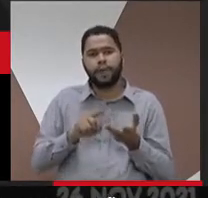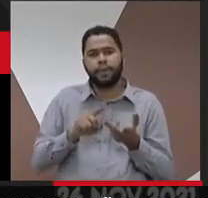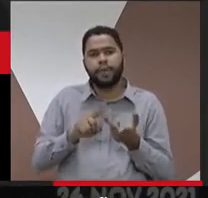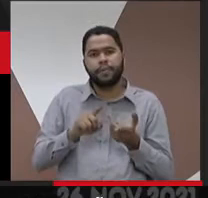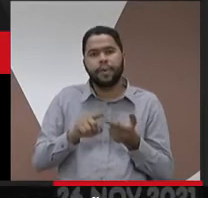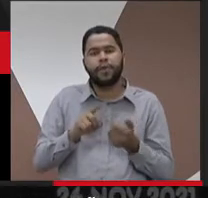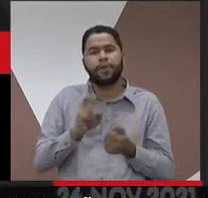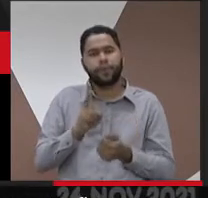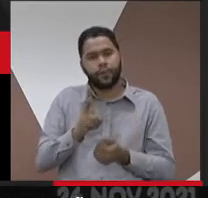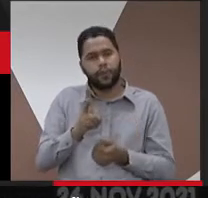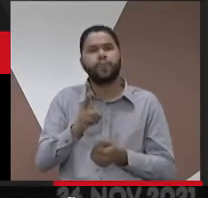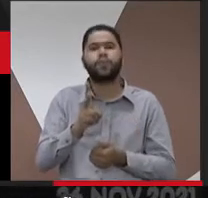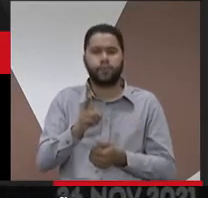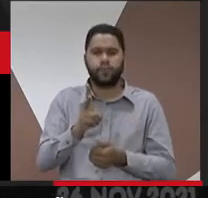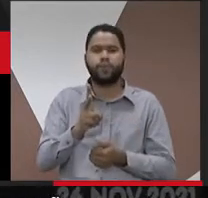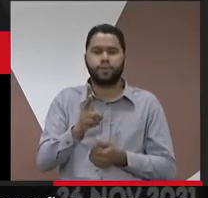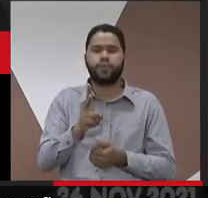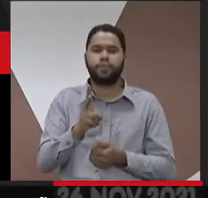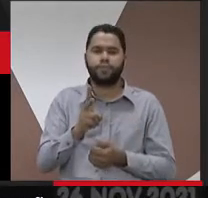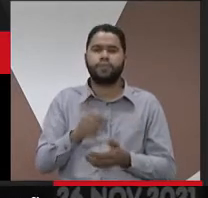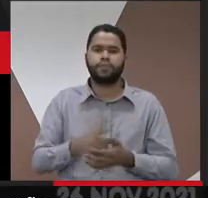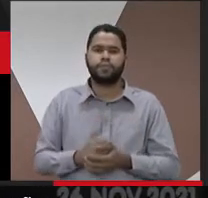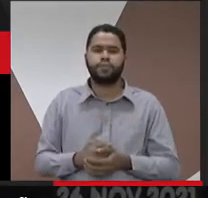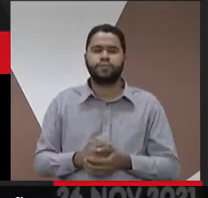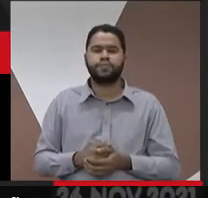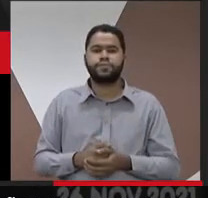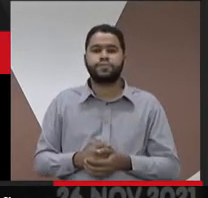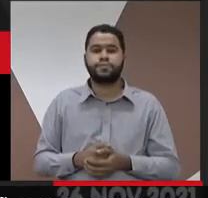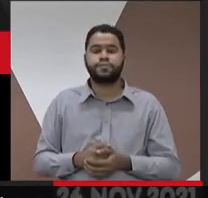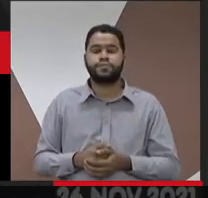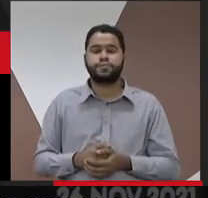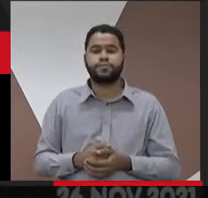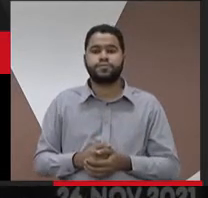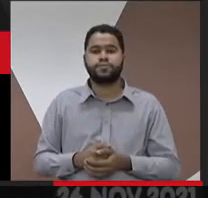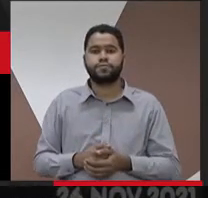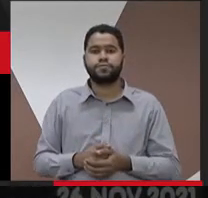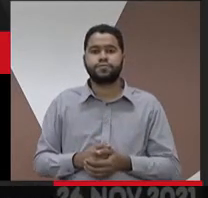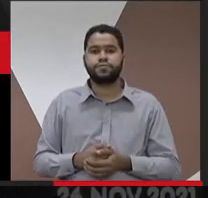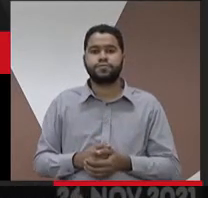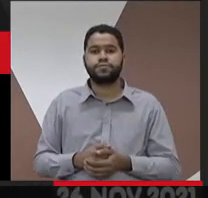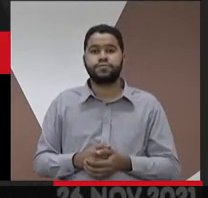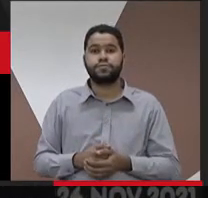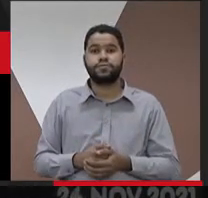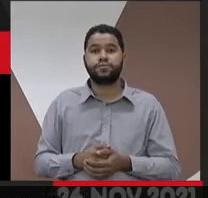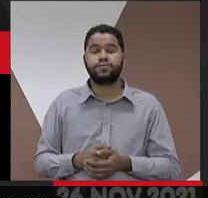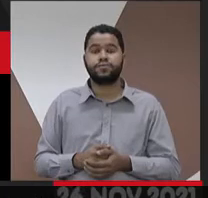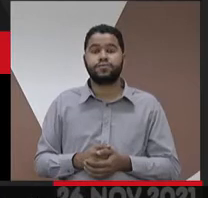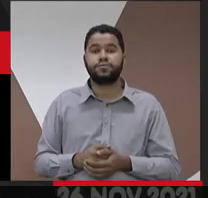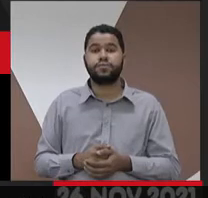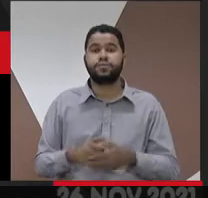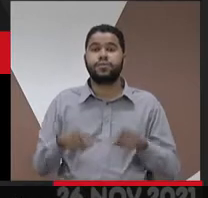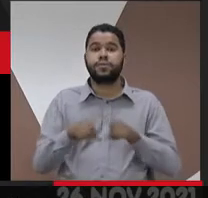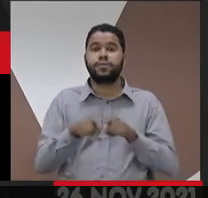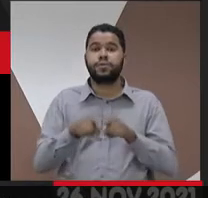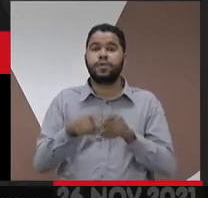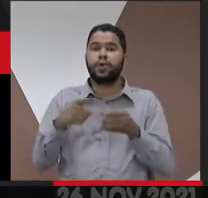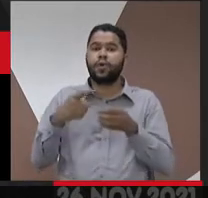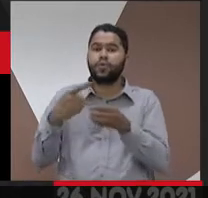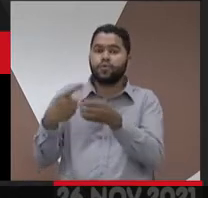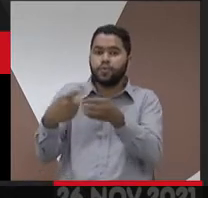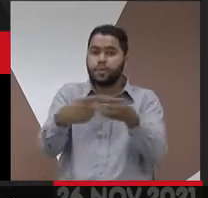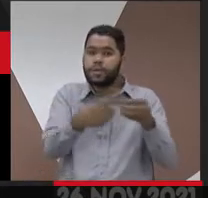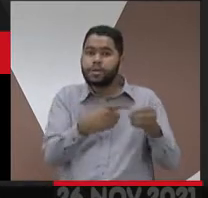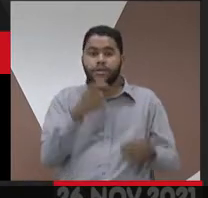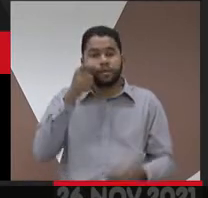seguem o padrão aí, do estado. Em relação à escuta aos municípios interessados, nós, como